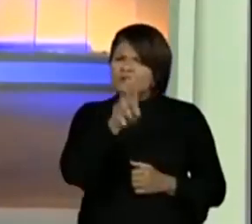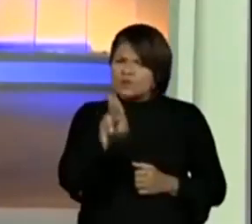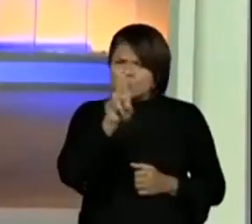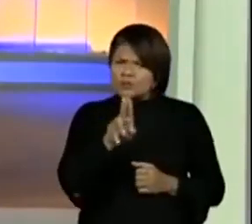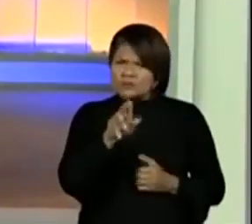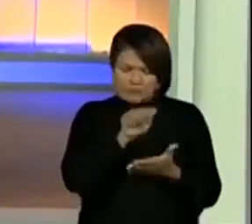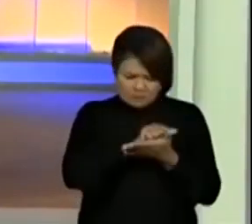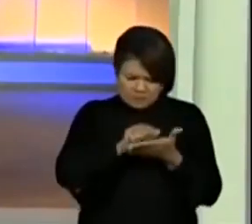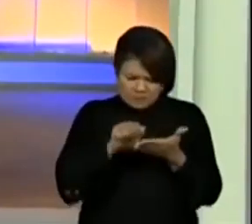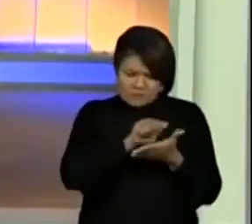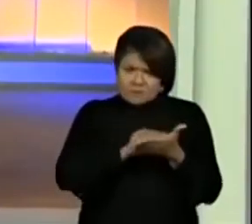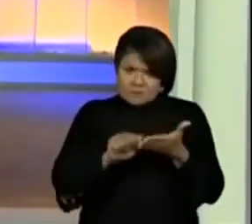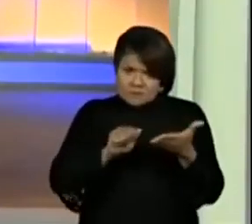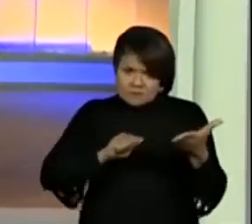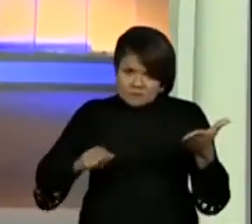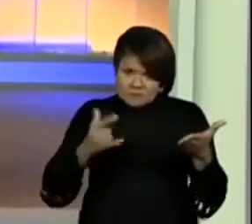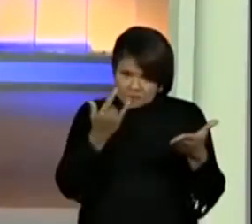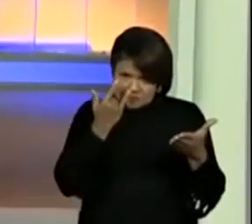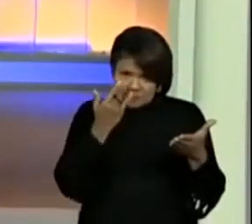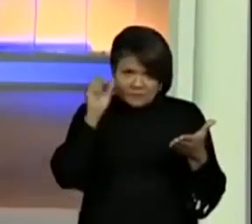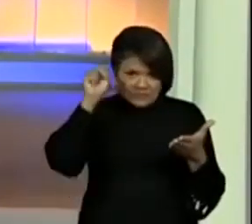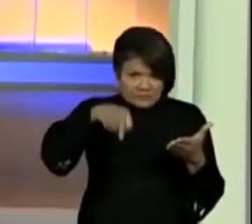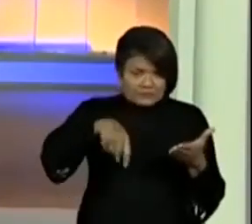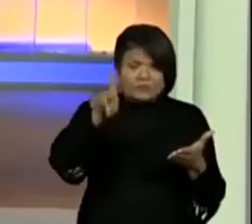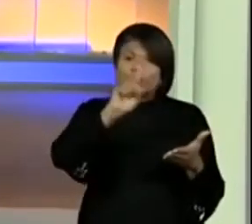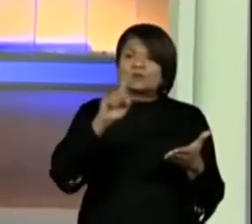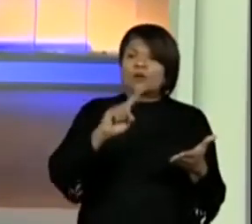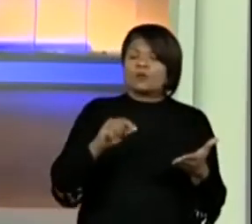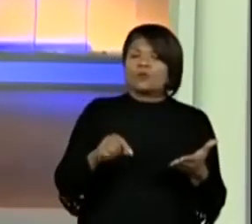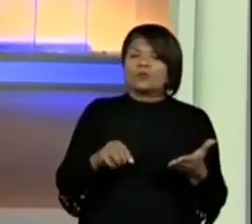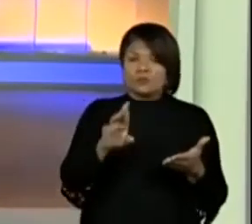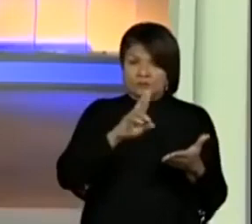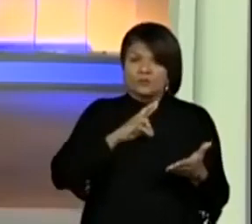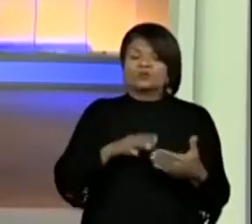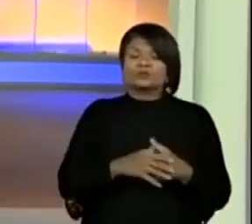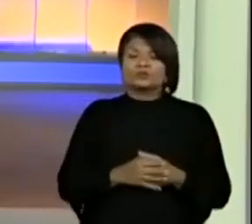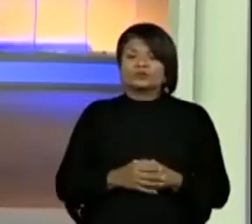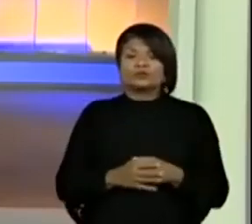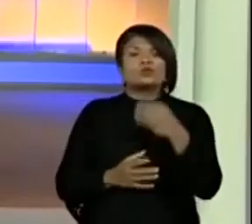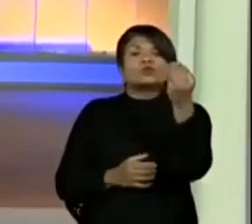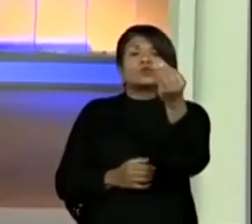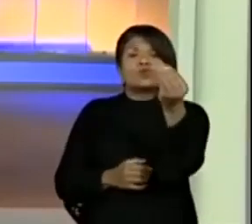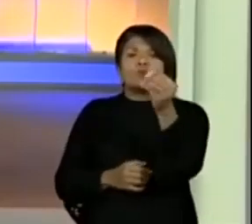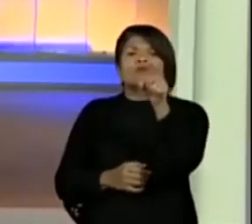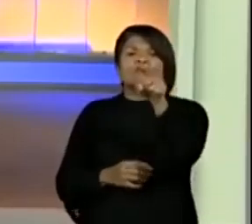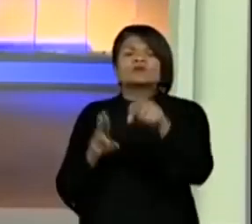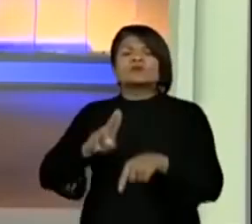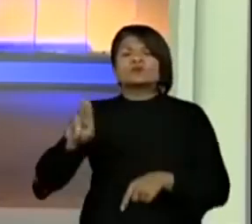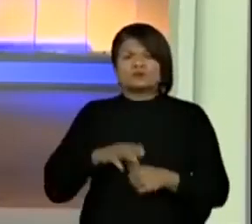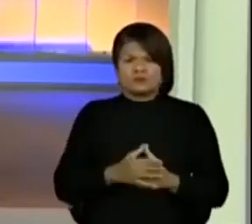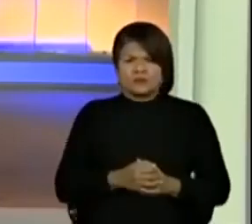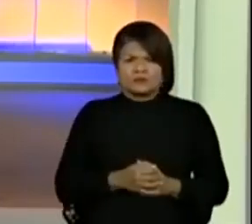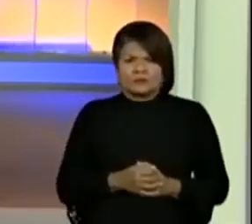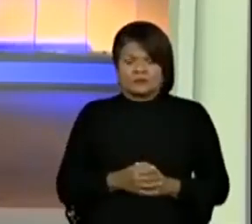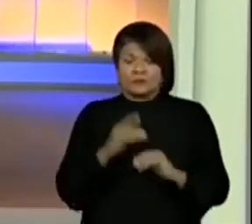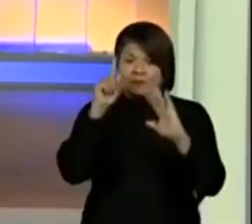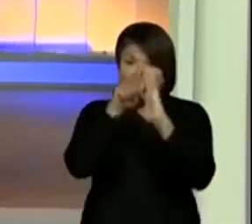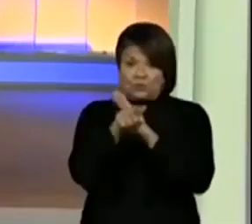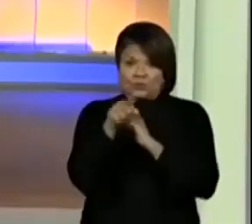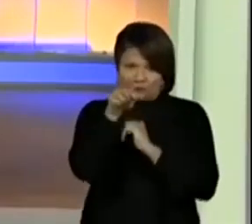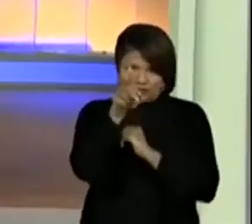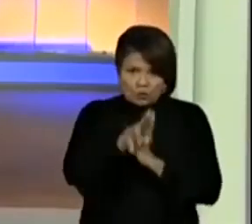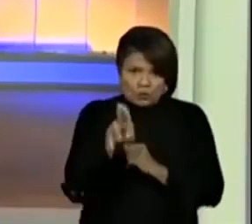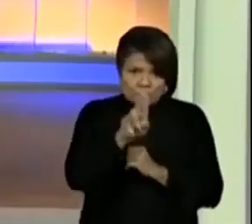marca-texto? Sim ou não? Marca-texto, sim ou não? Usa o marca-texto? E como você usa o marca-texto? Uma pergunta é, você